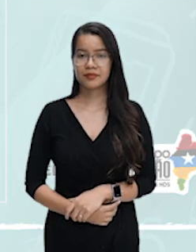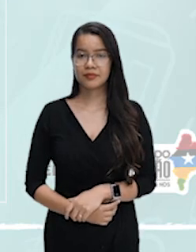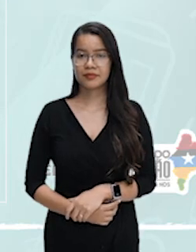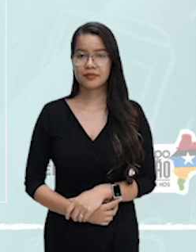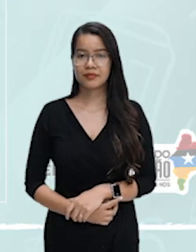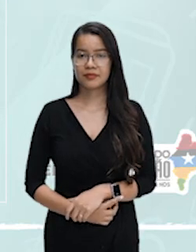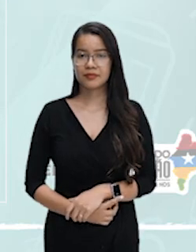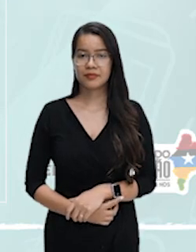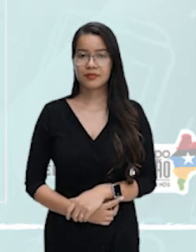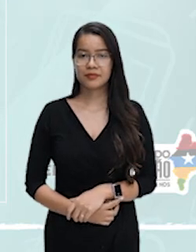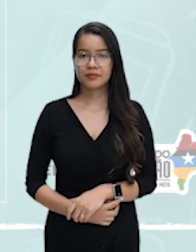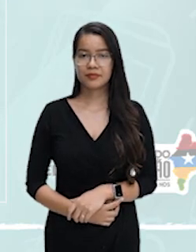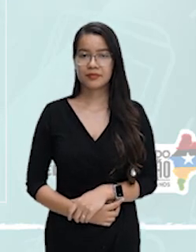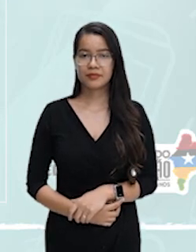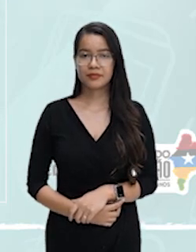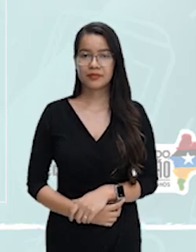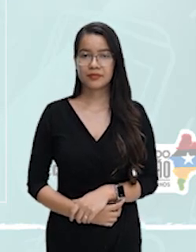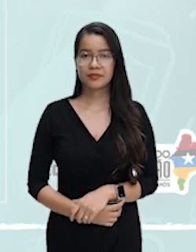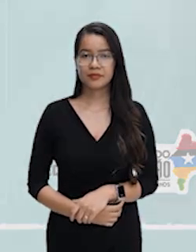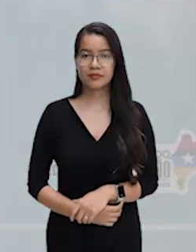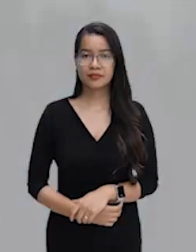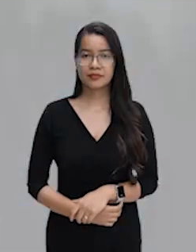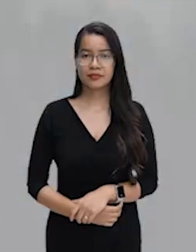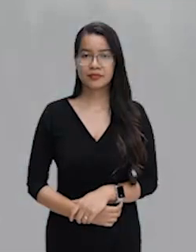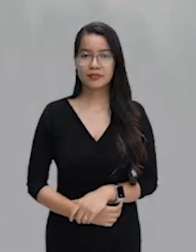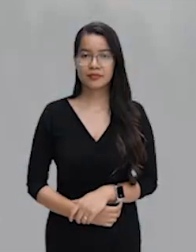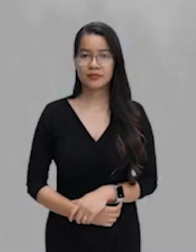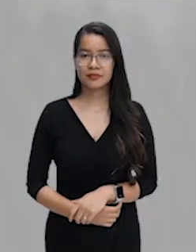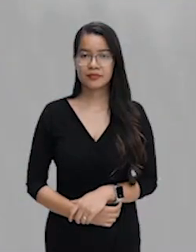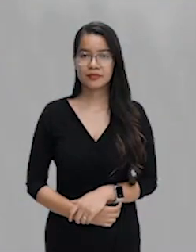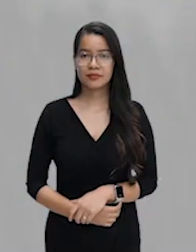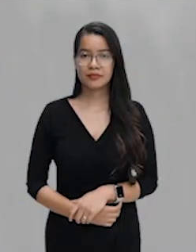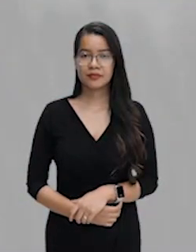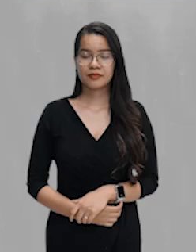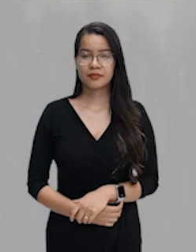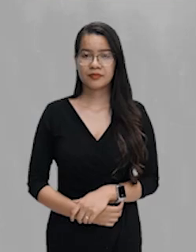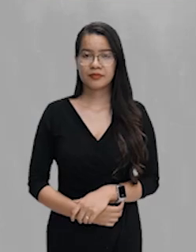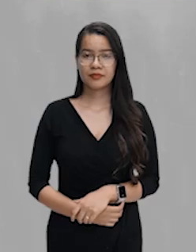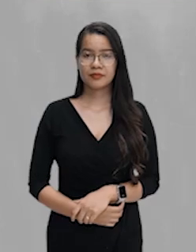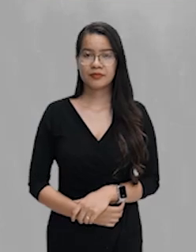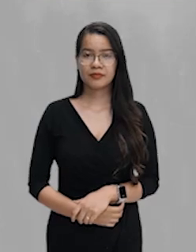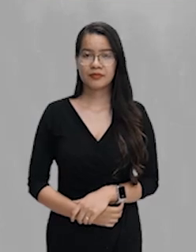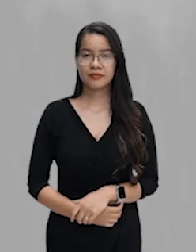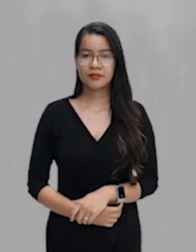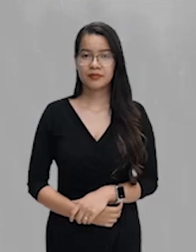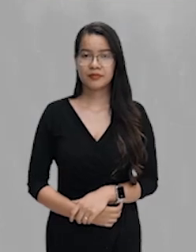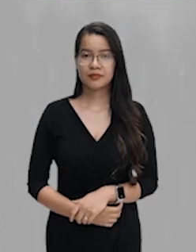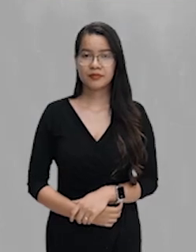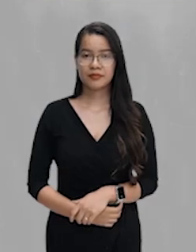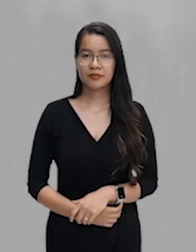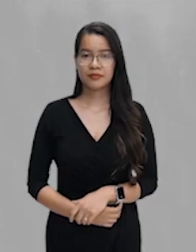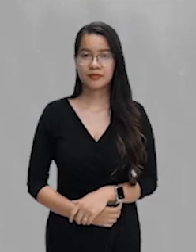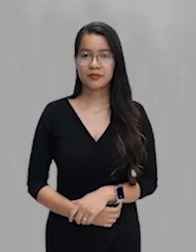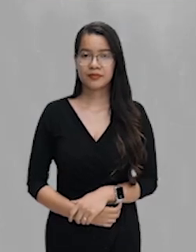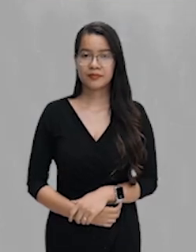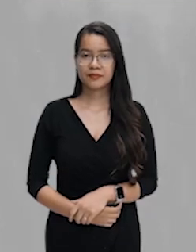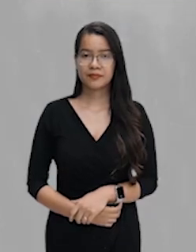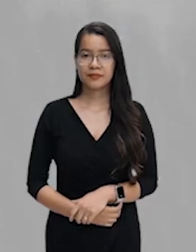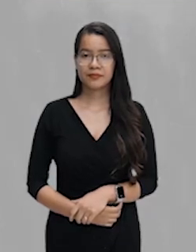él, ella, usted había bebido, vivido, nosotros y nosotras habíamos